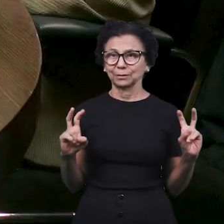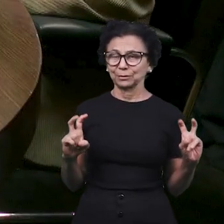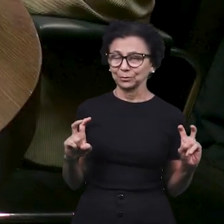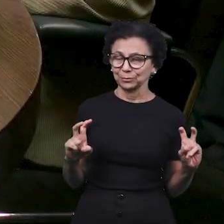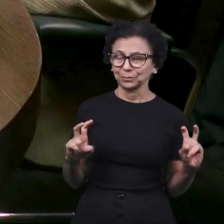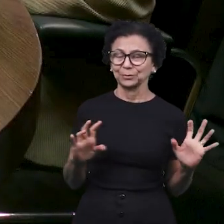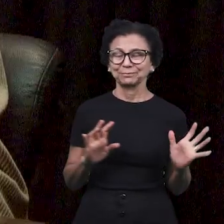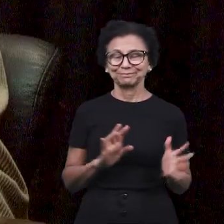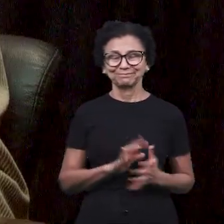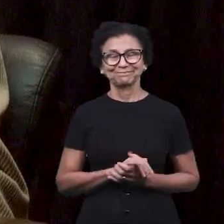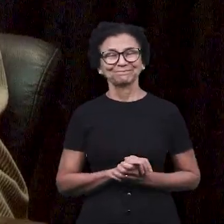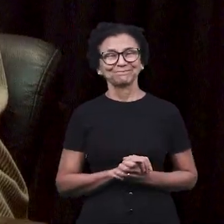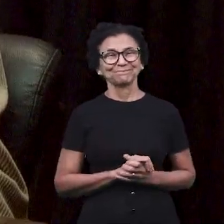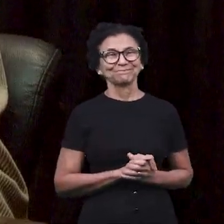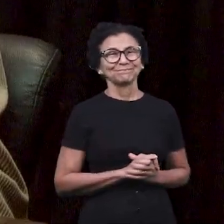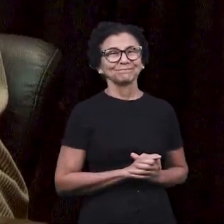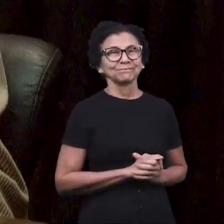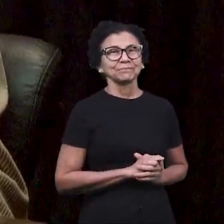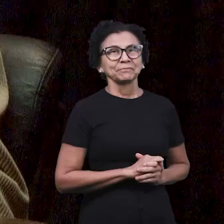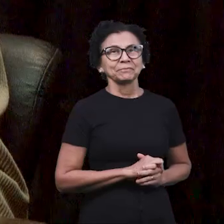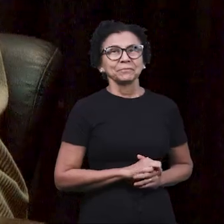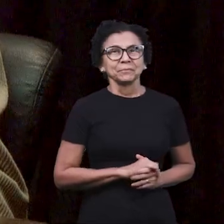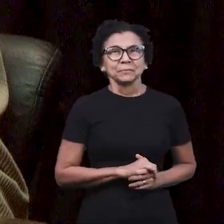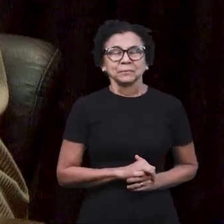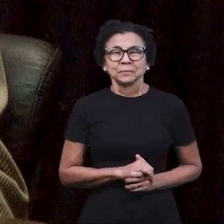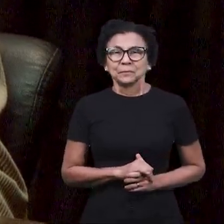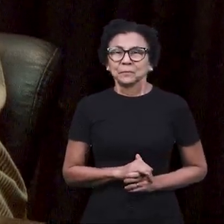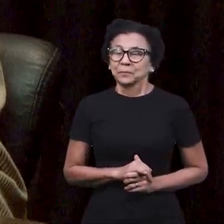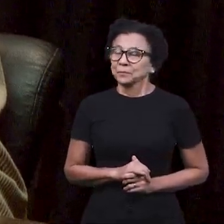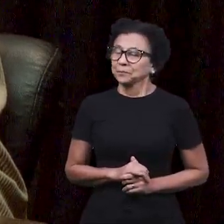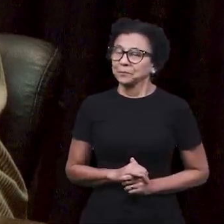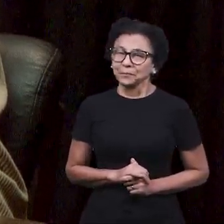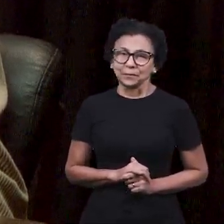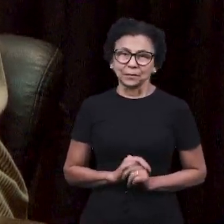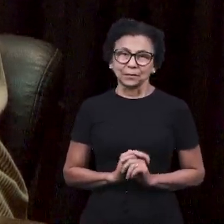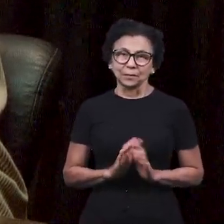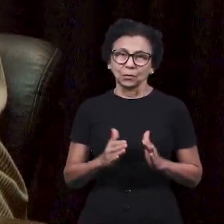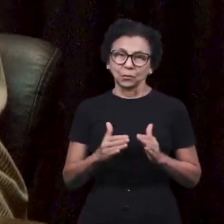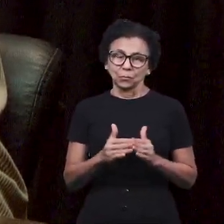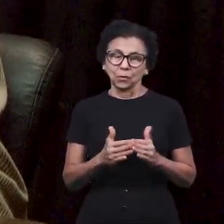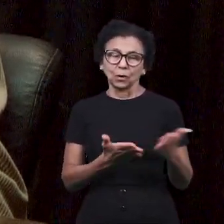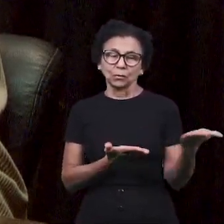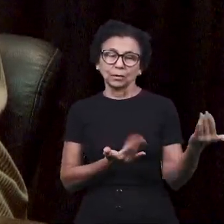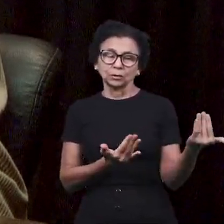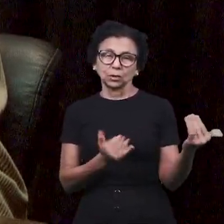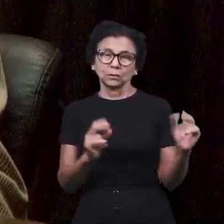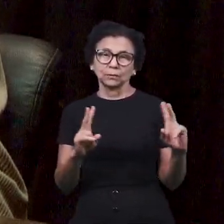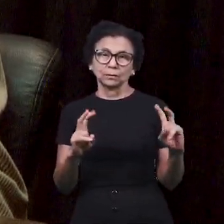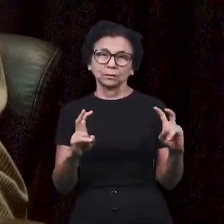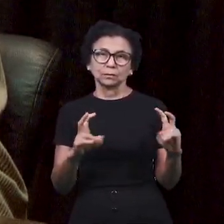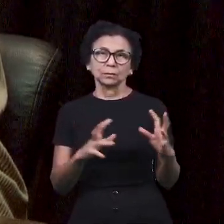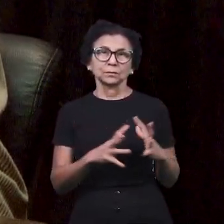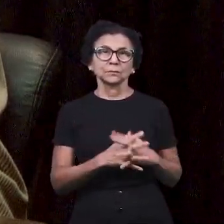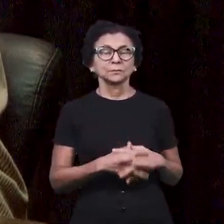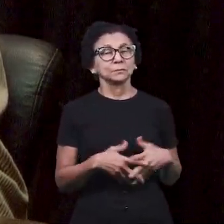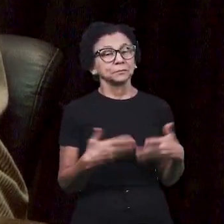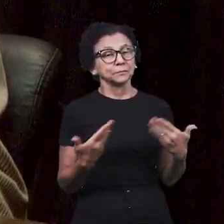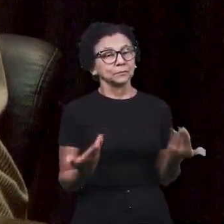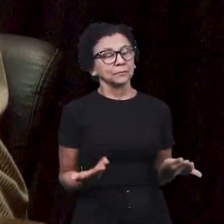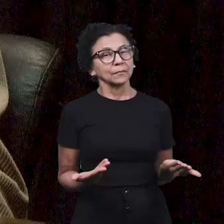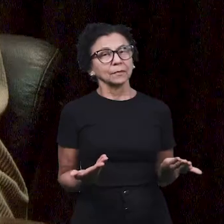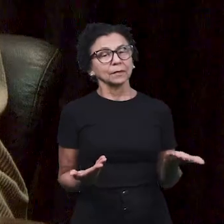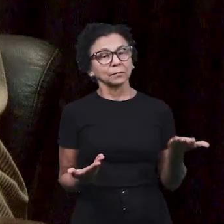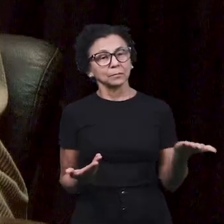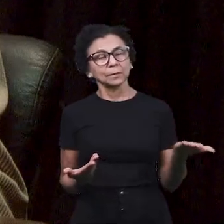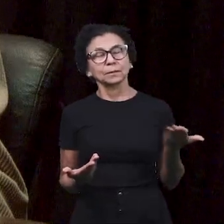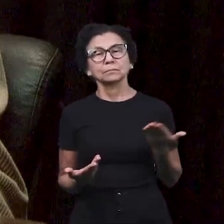verdade. adolescentes entenderem o que nós falamos aqui, e esse assunto não é para adolescente, esse assunto para o jovem. Então,